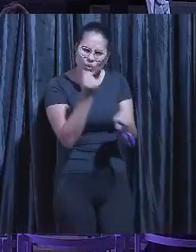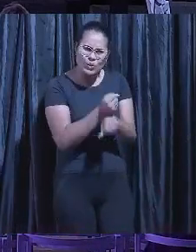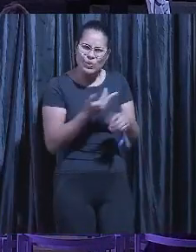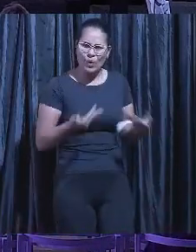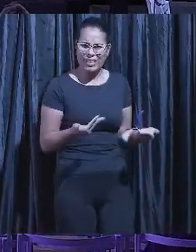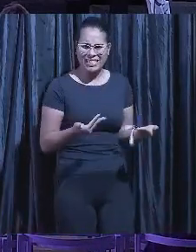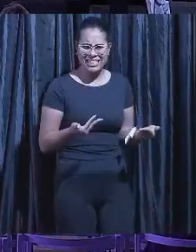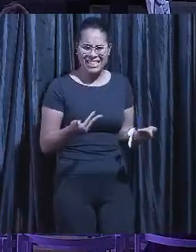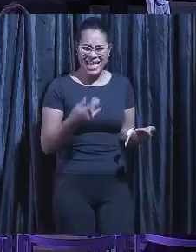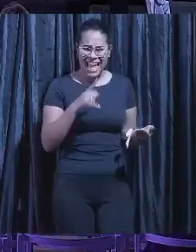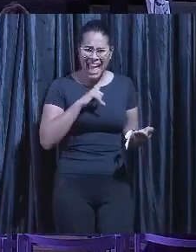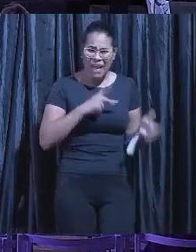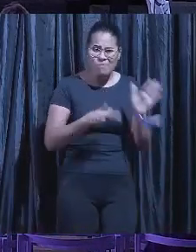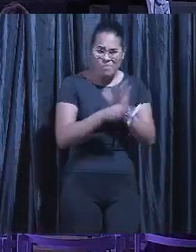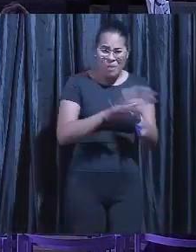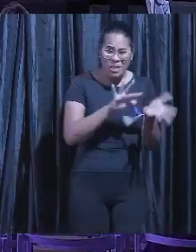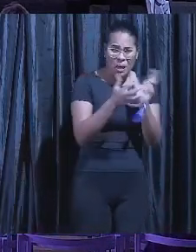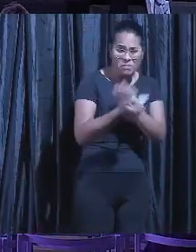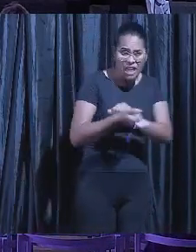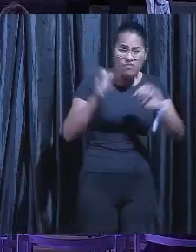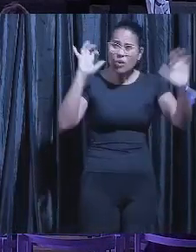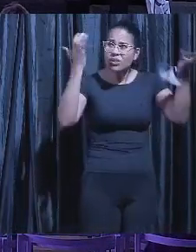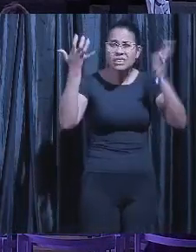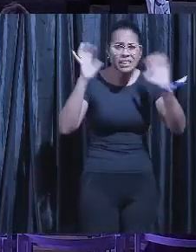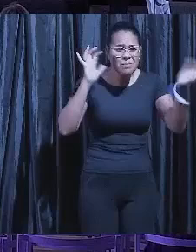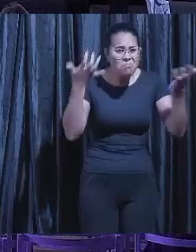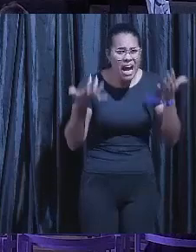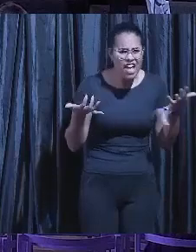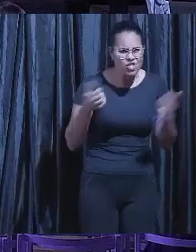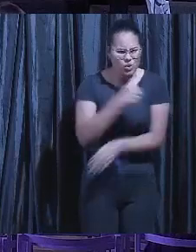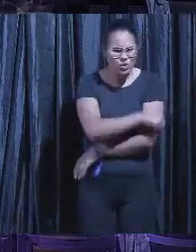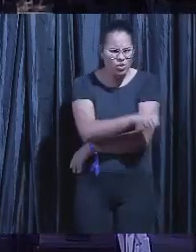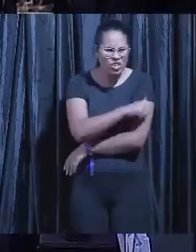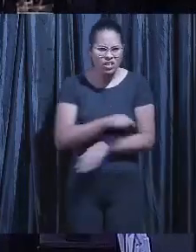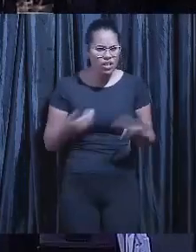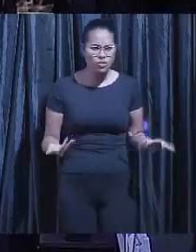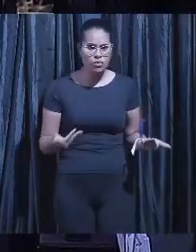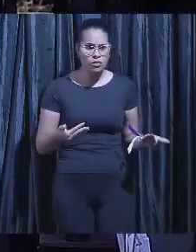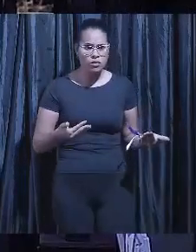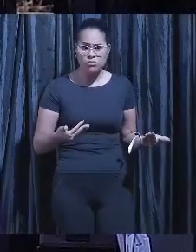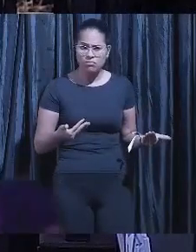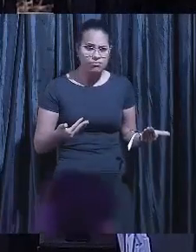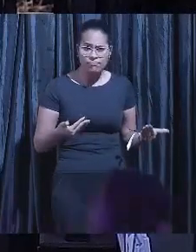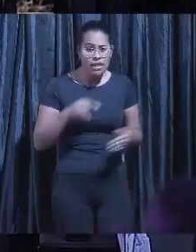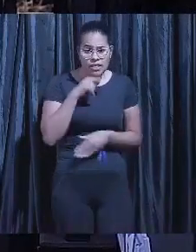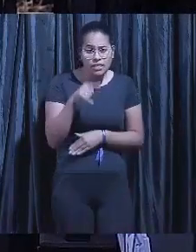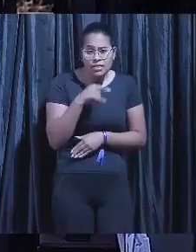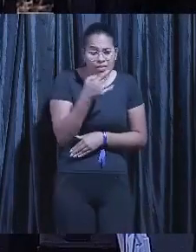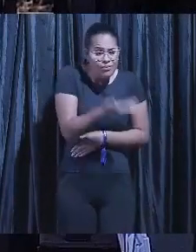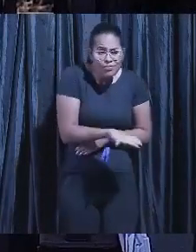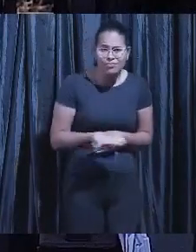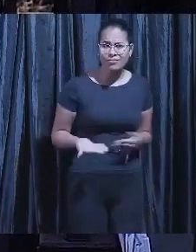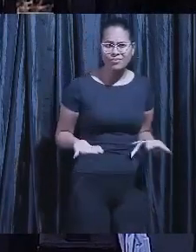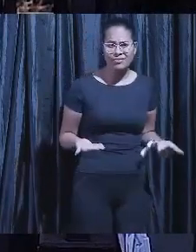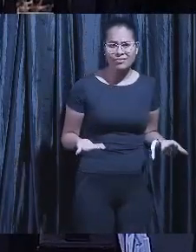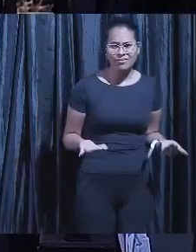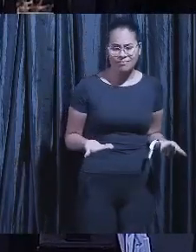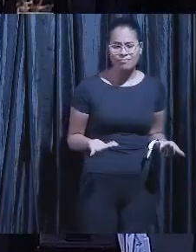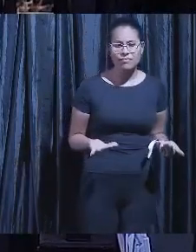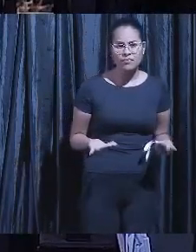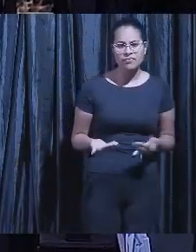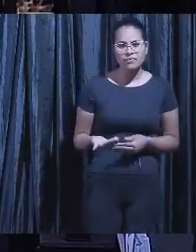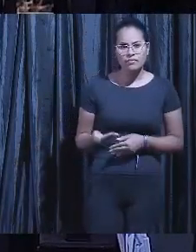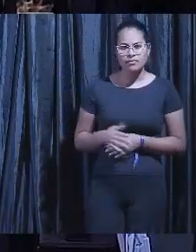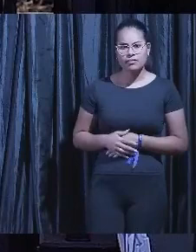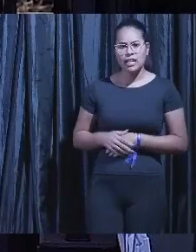ajuste climático que vai acontecer. No Rio de Janeiro, na semana passada, a gente teve um marco de sensação